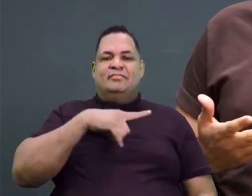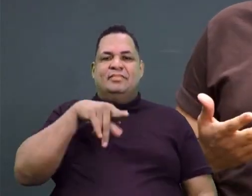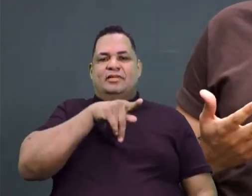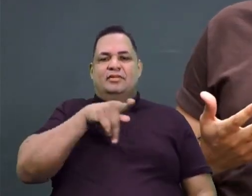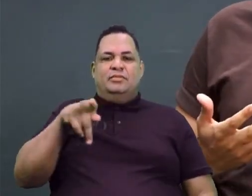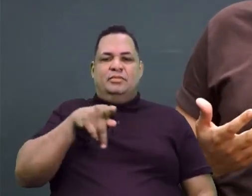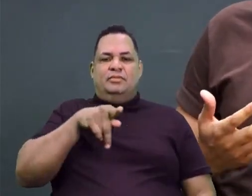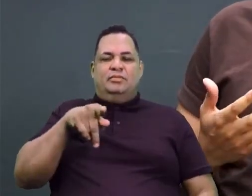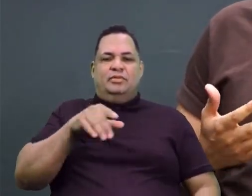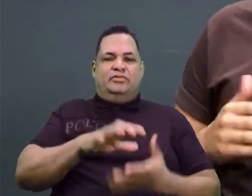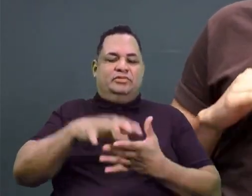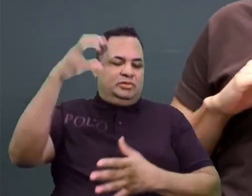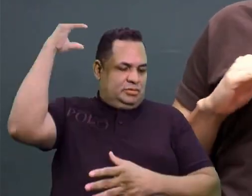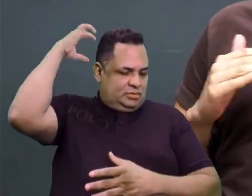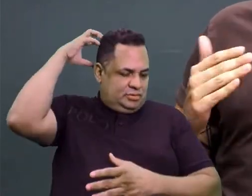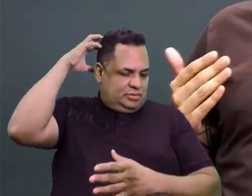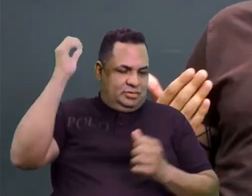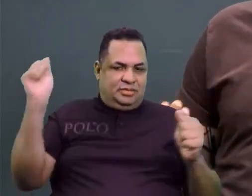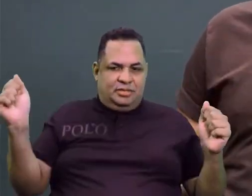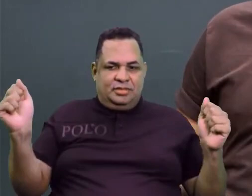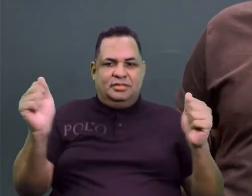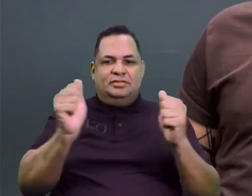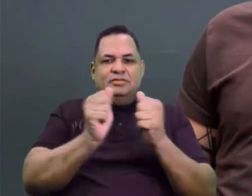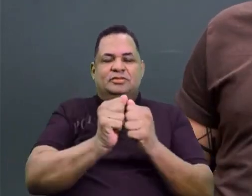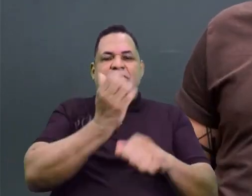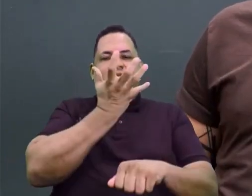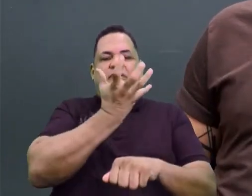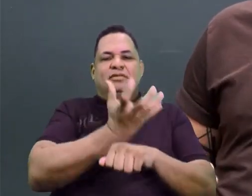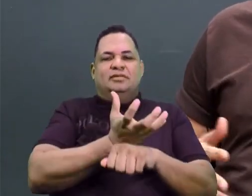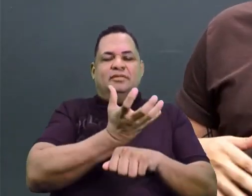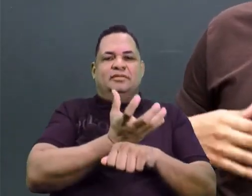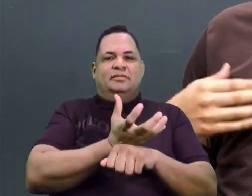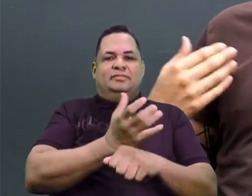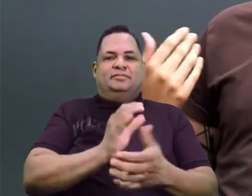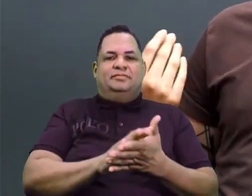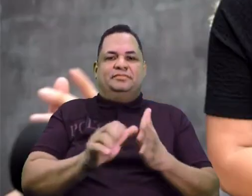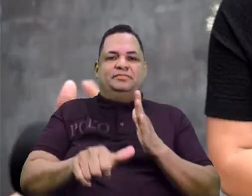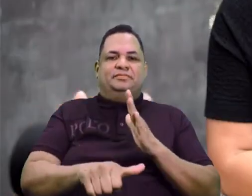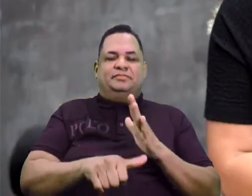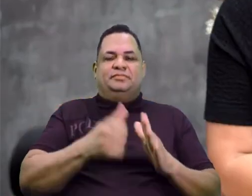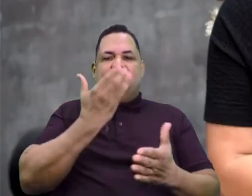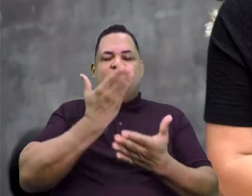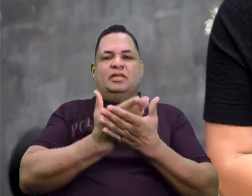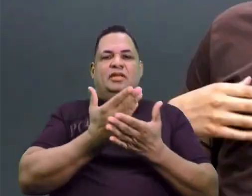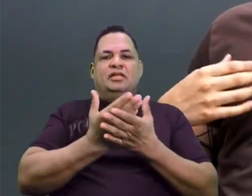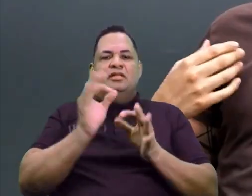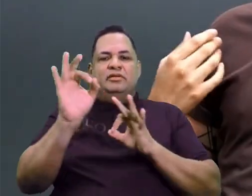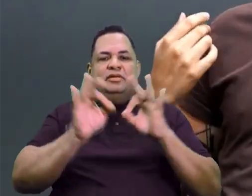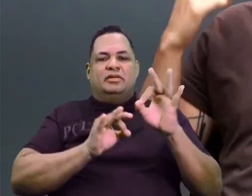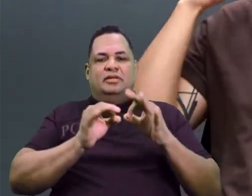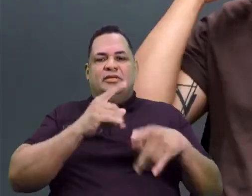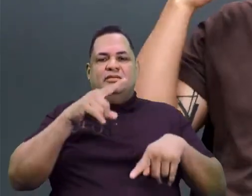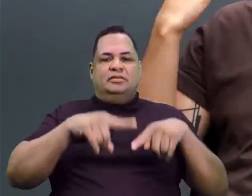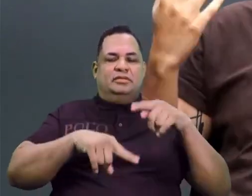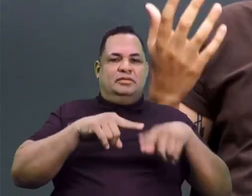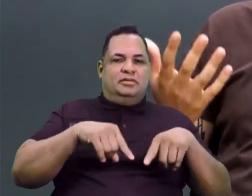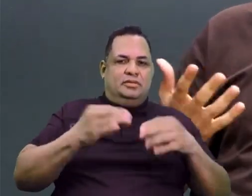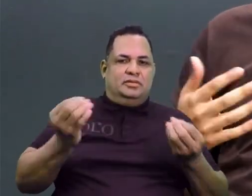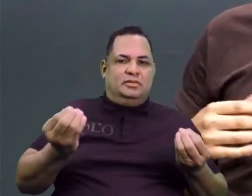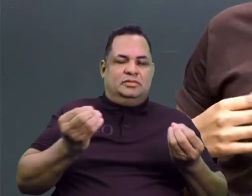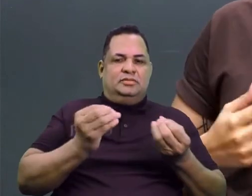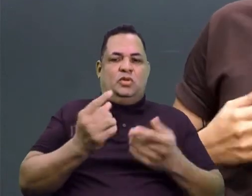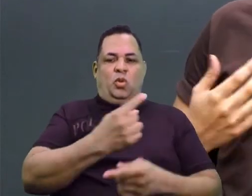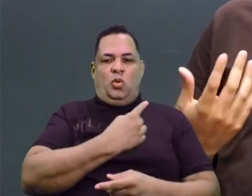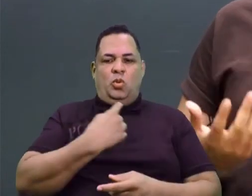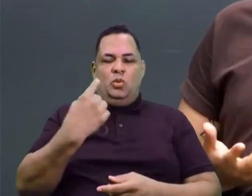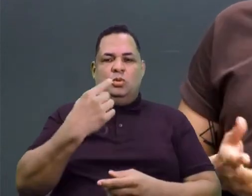professora Aldelina comigo, que está na disciplina, né, professora? Desde a primeira aula, que a gente vem preparando materiais para vocês, que a